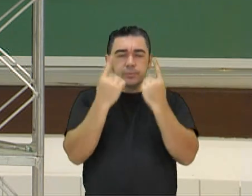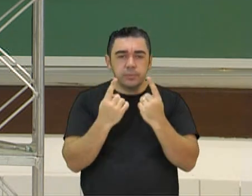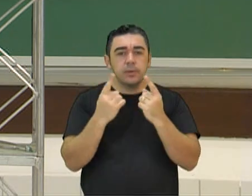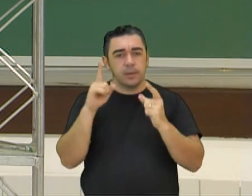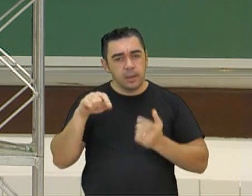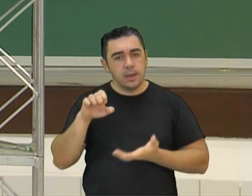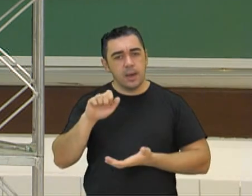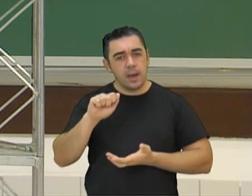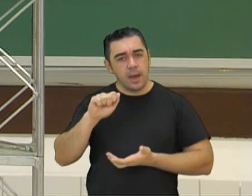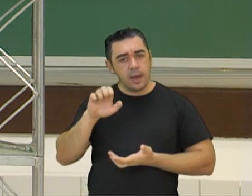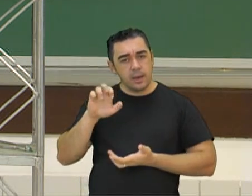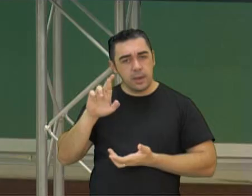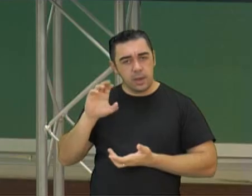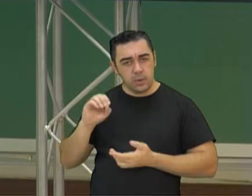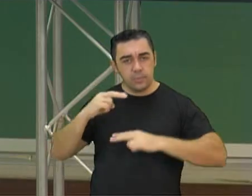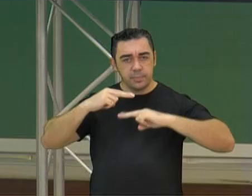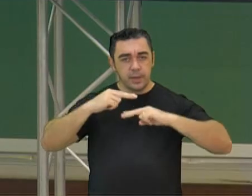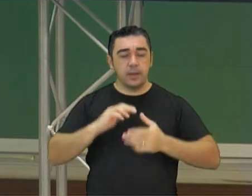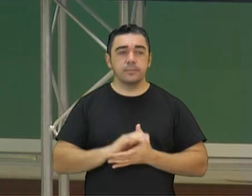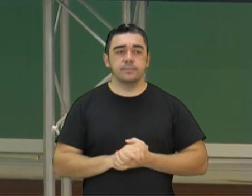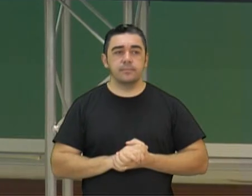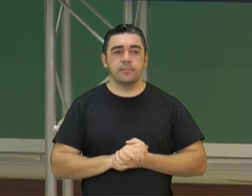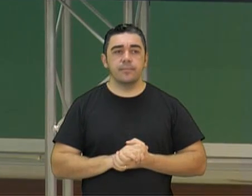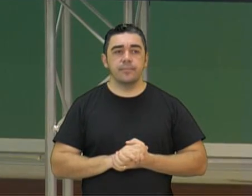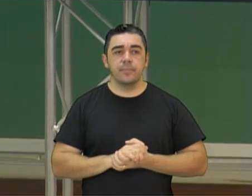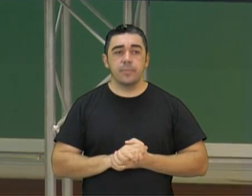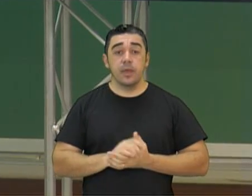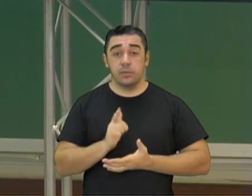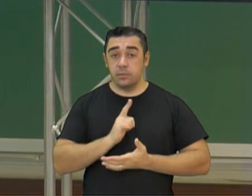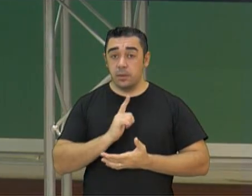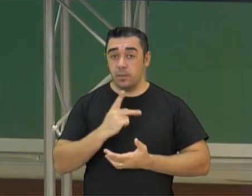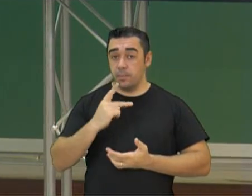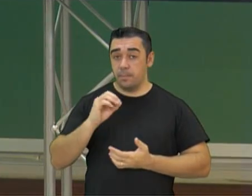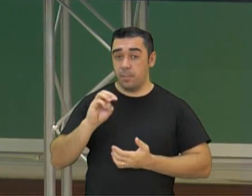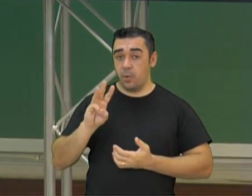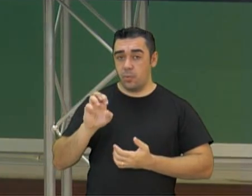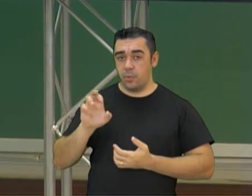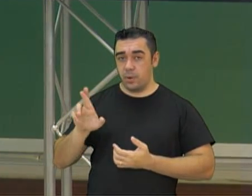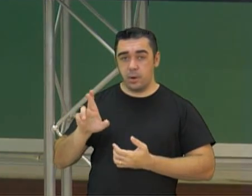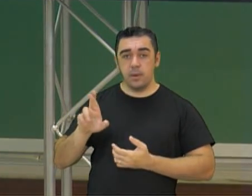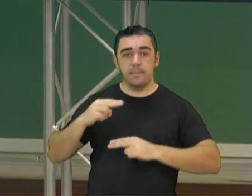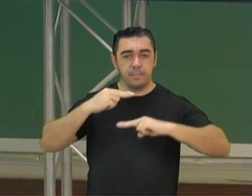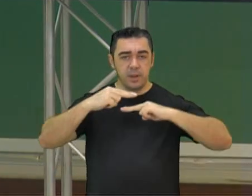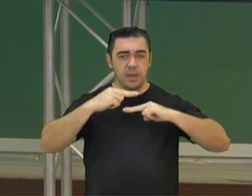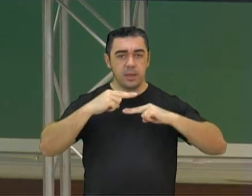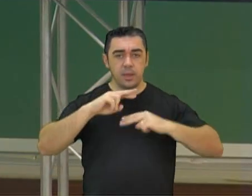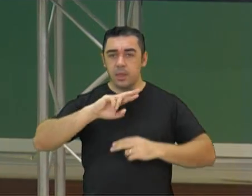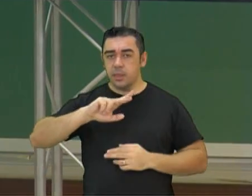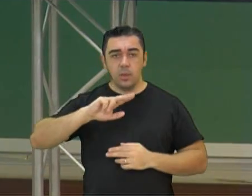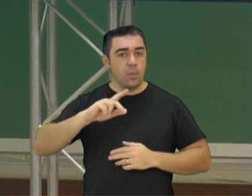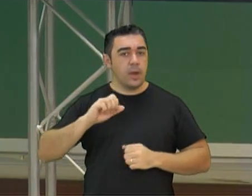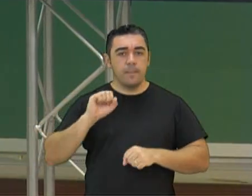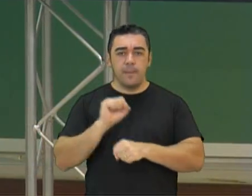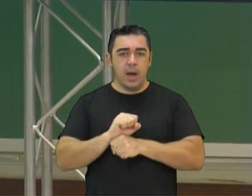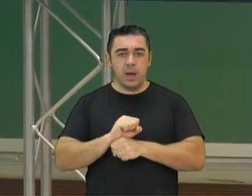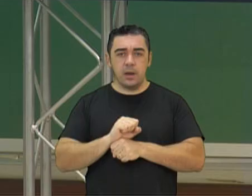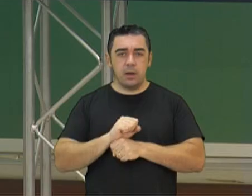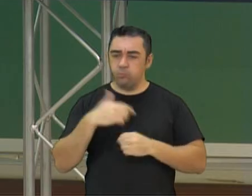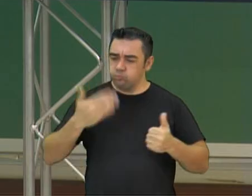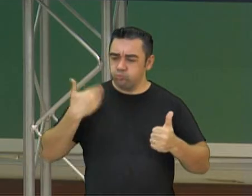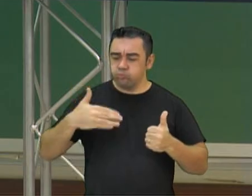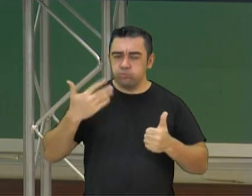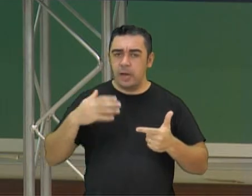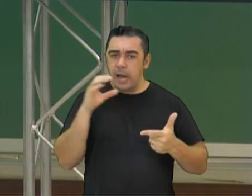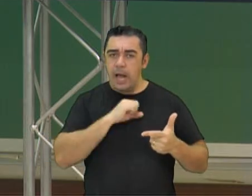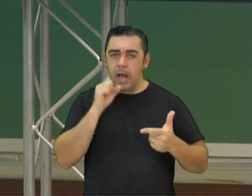é o aeropilates. Tem também o power pilates. É um movimento que não tem muito descanso, tá? É uma aula